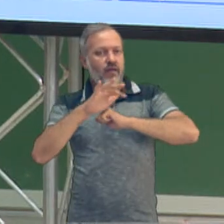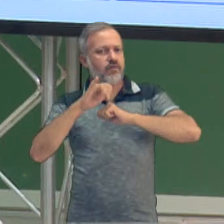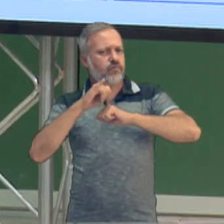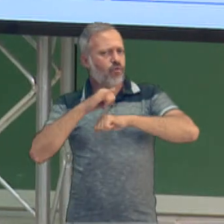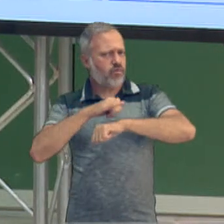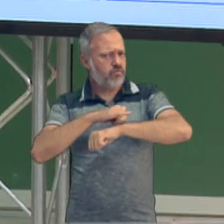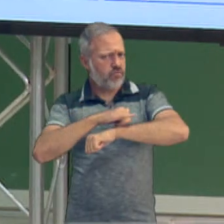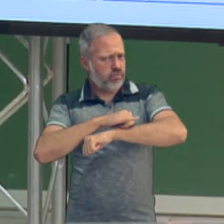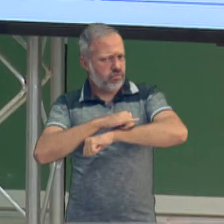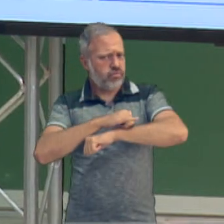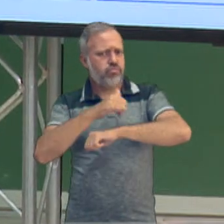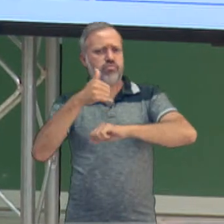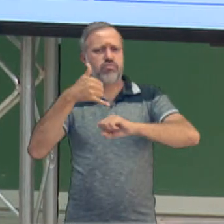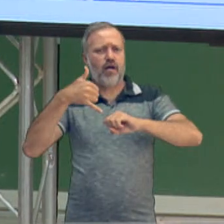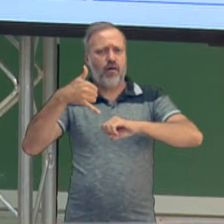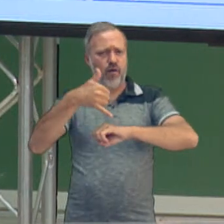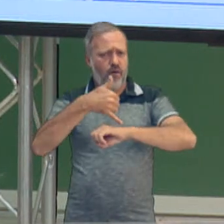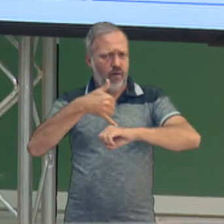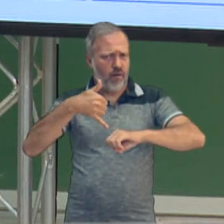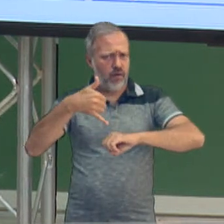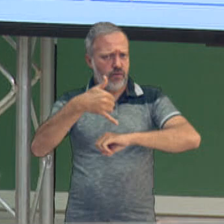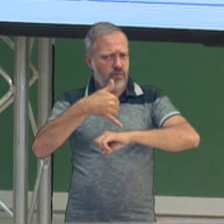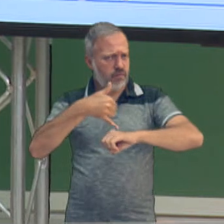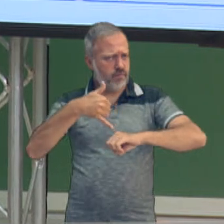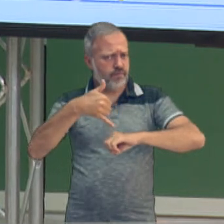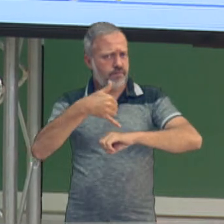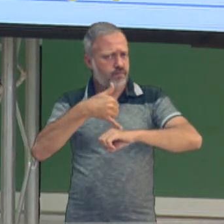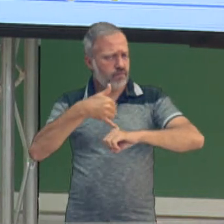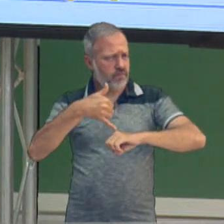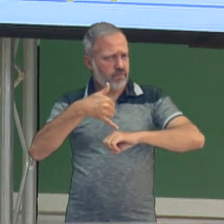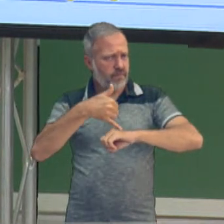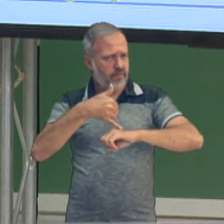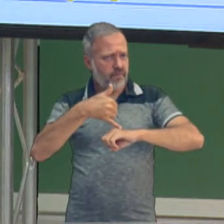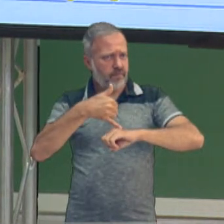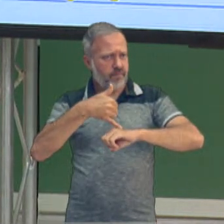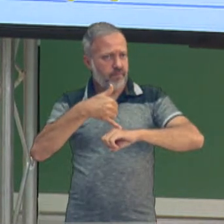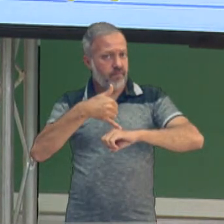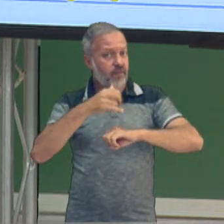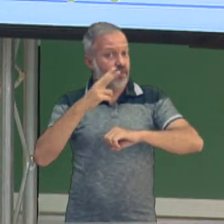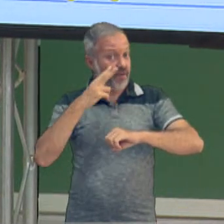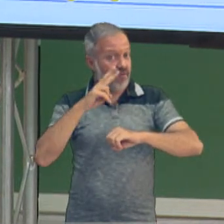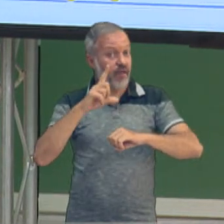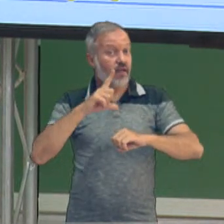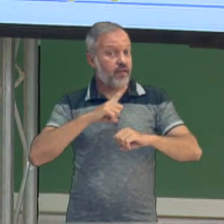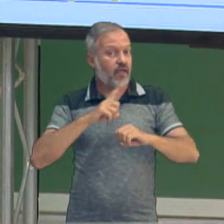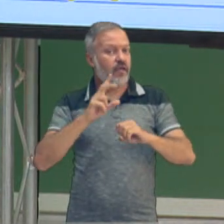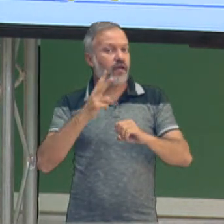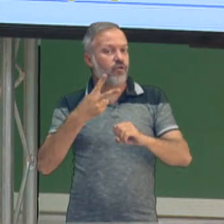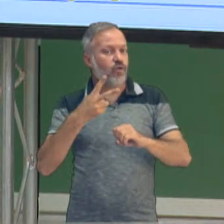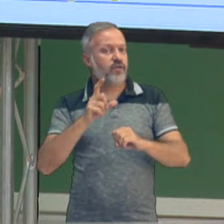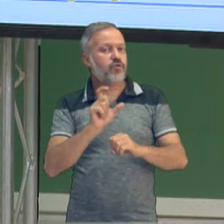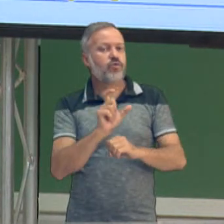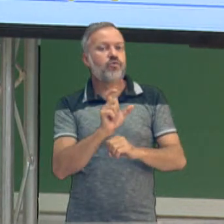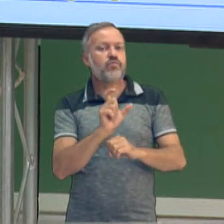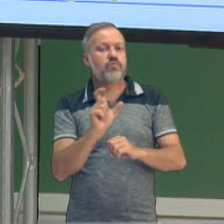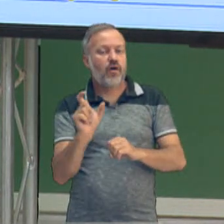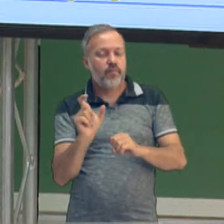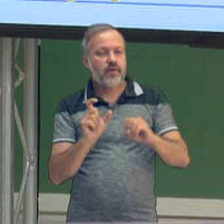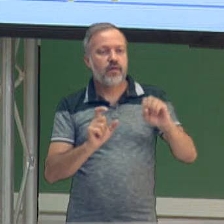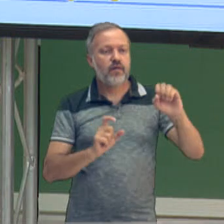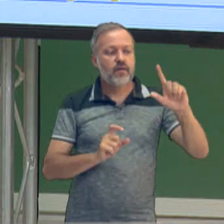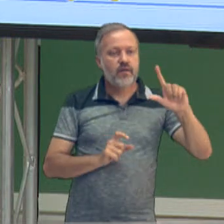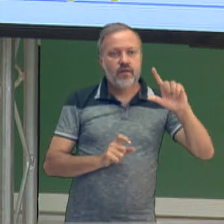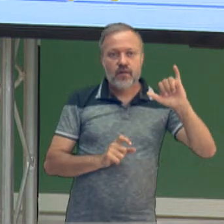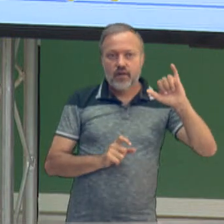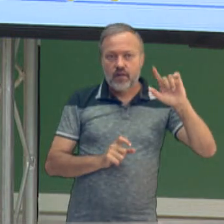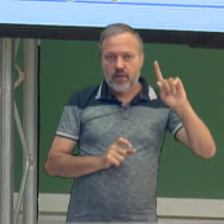ceras, óleos, tudo isso é lipídio. E a gente pode às vezes aparecer como lipídio ou lipídeo, tanto faz, as duas